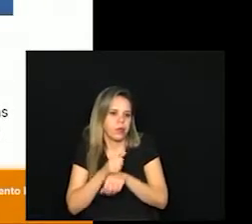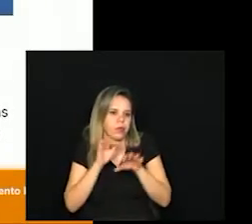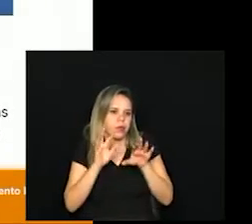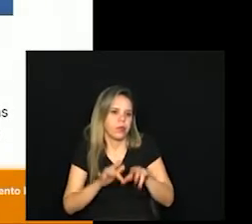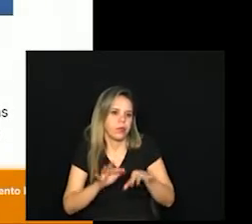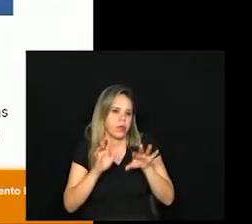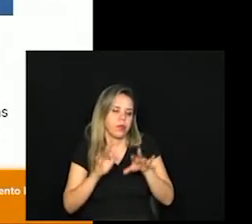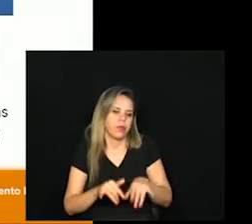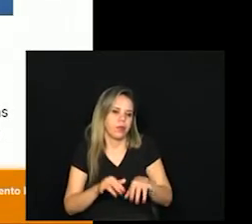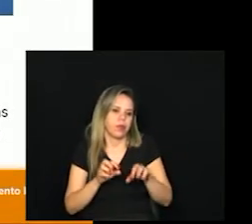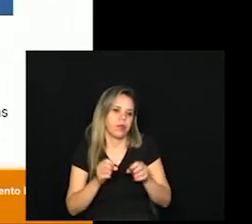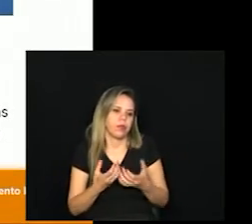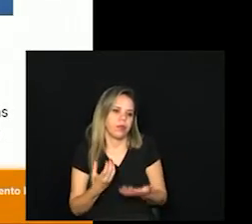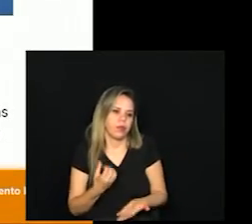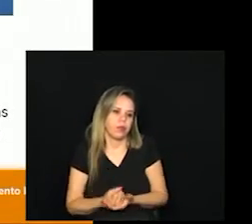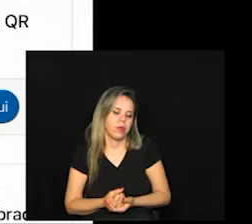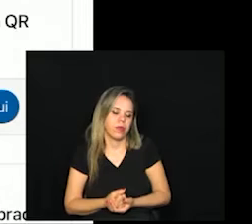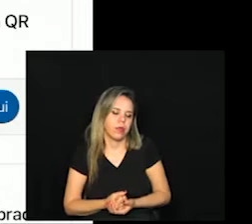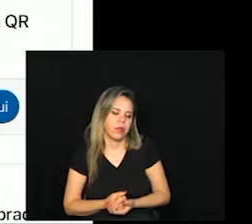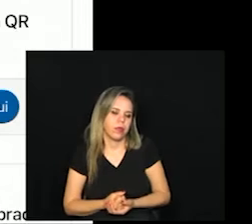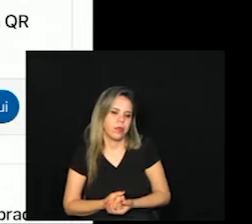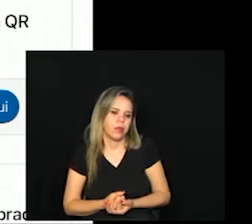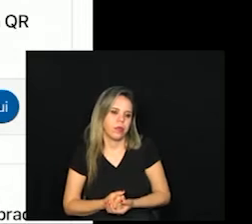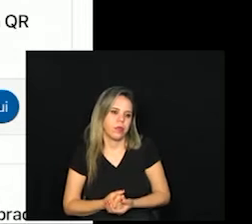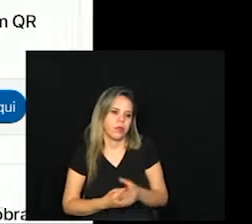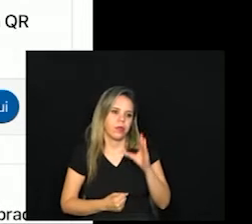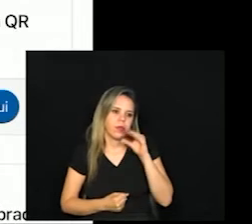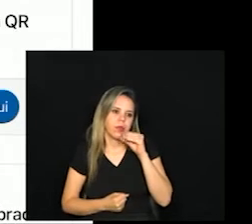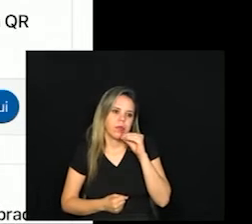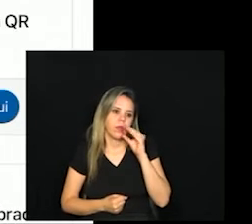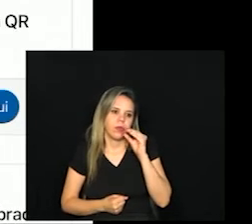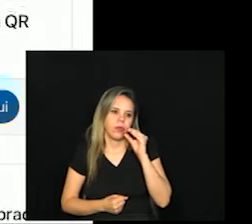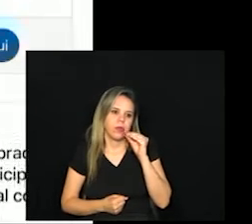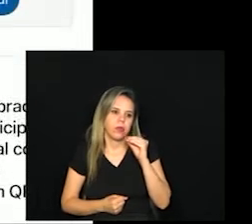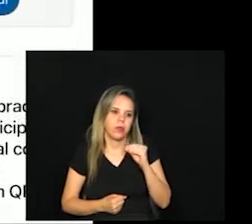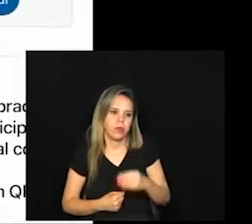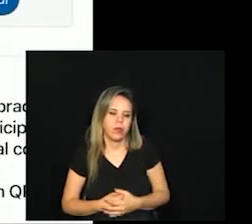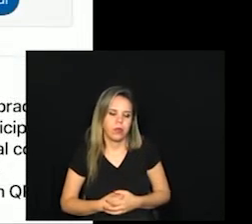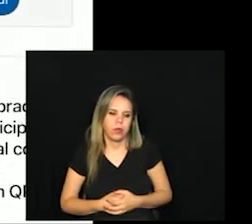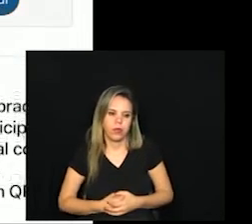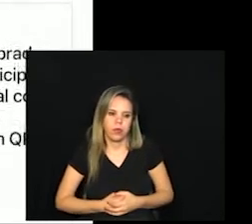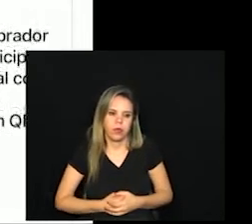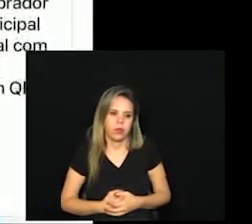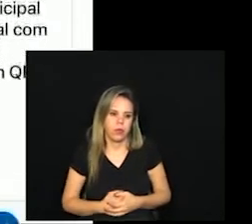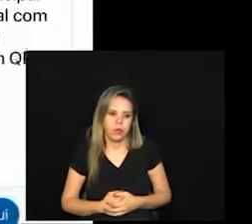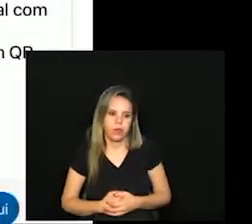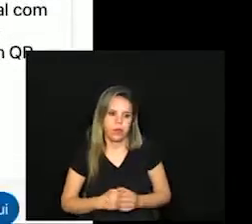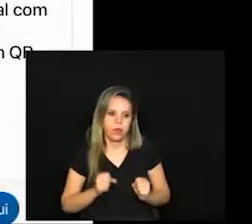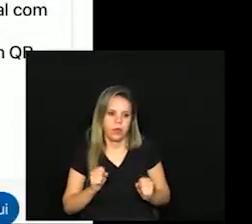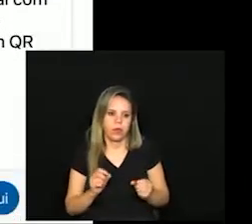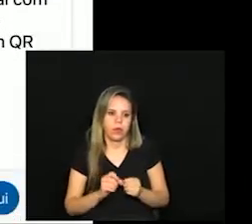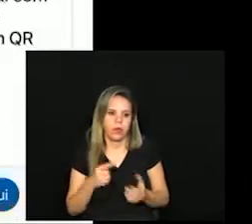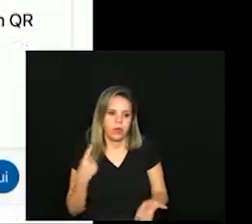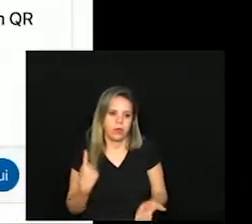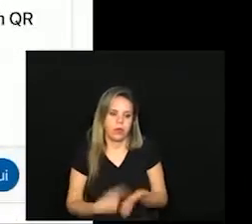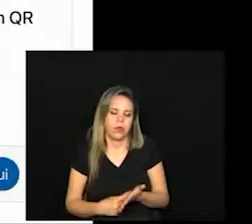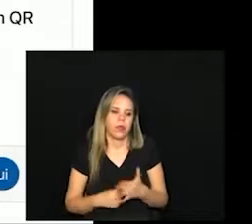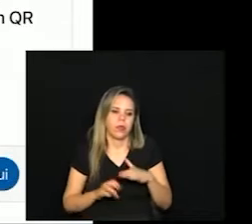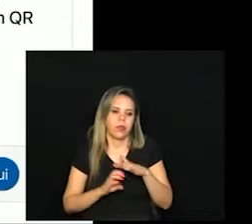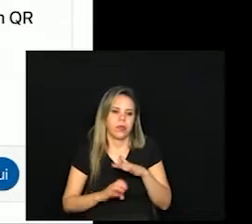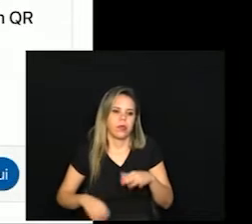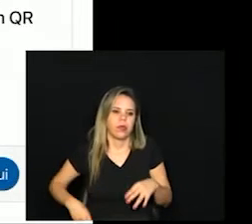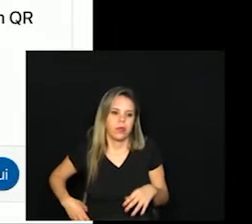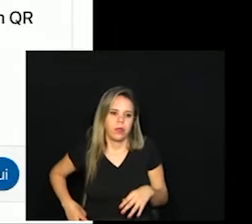digitar os dados dos seus colaboradores para que então possa fazer o agendamento na